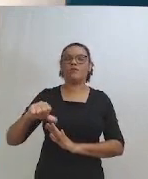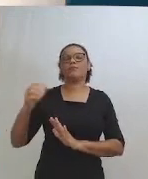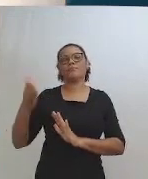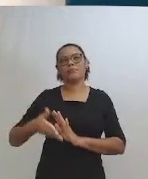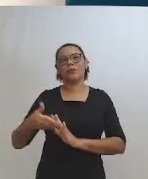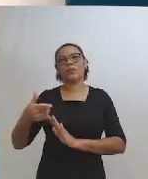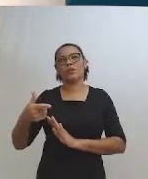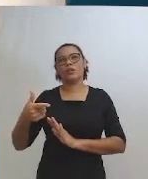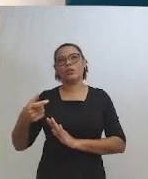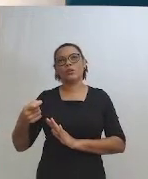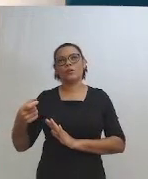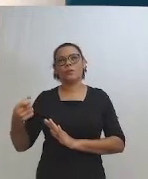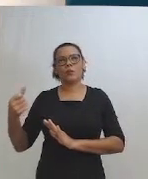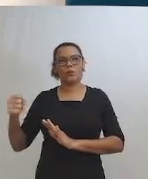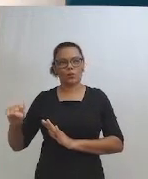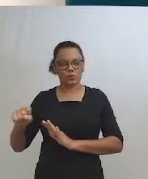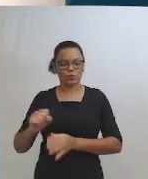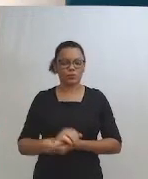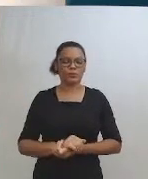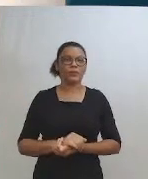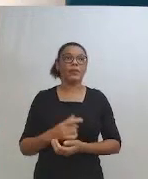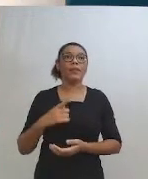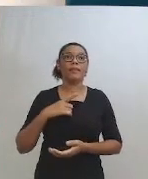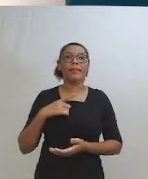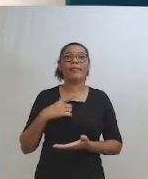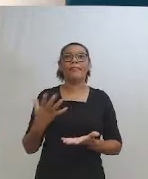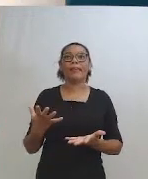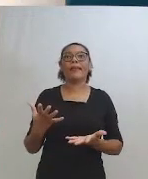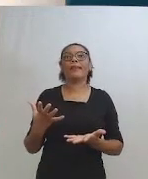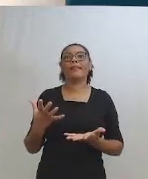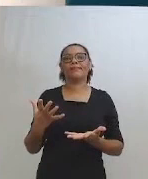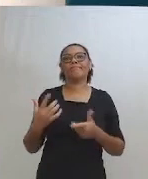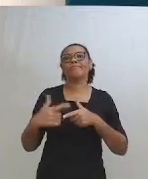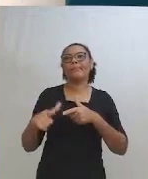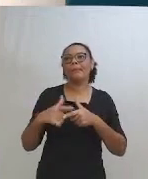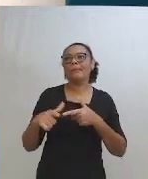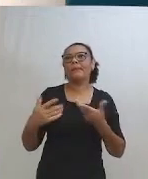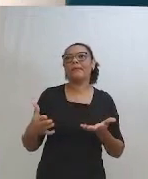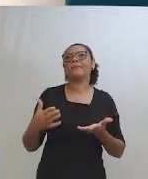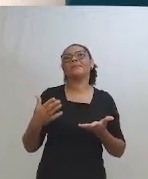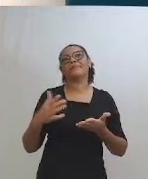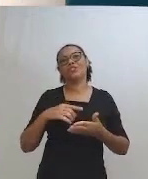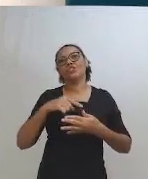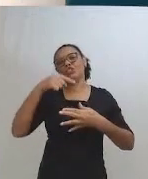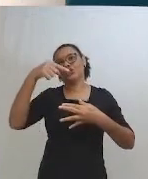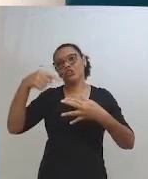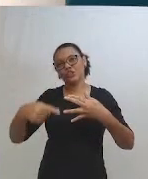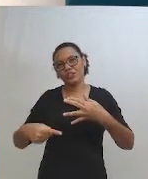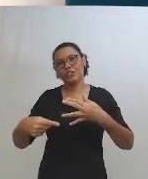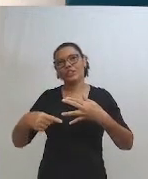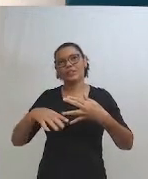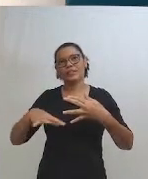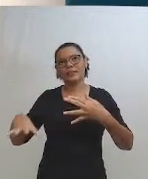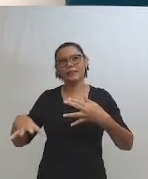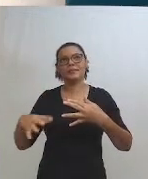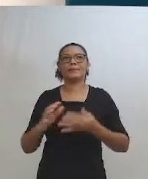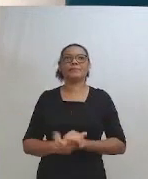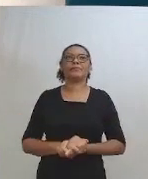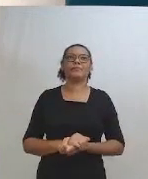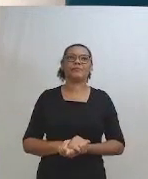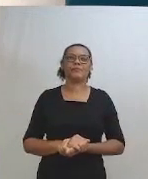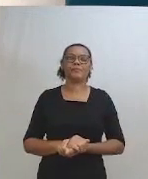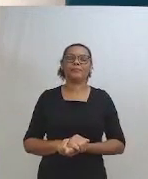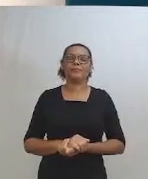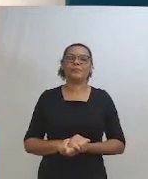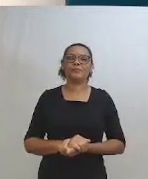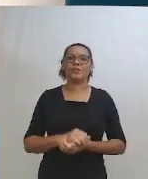chamada crise de instância. E eu gostaria apenas de chamar a atenção de vossas excelências a dois pontos, que seria